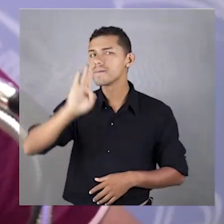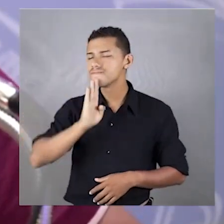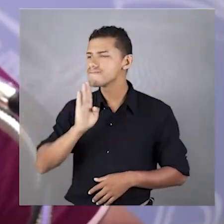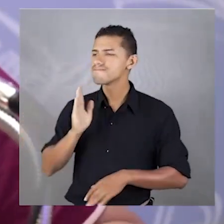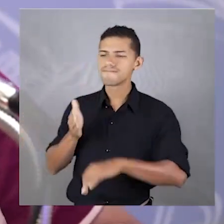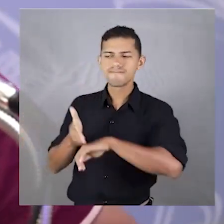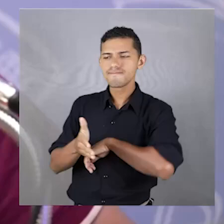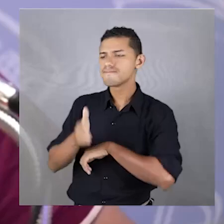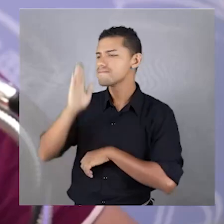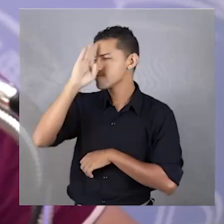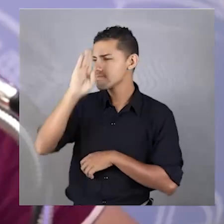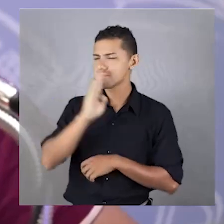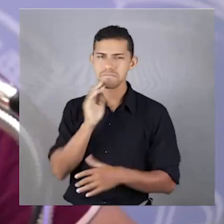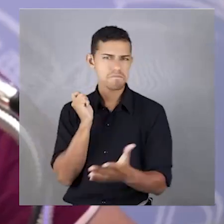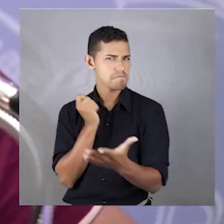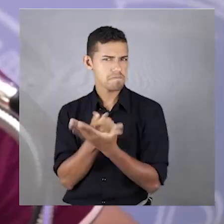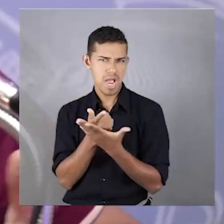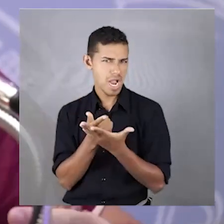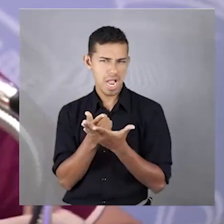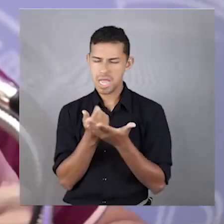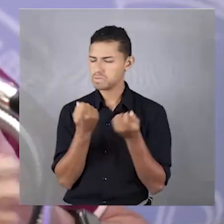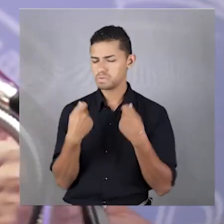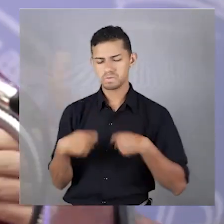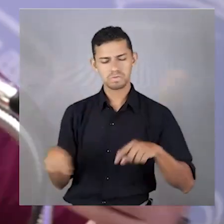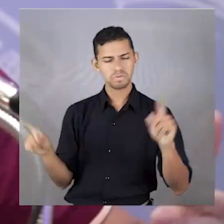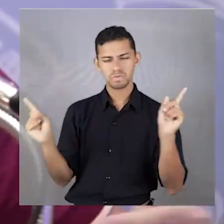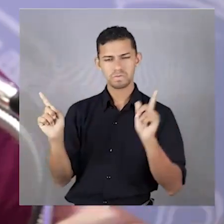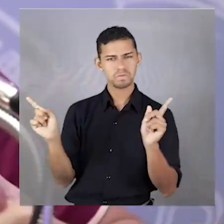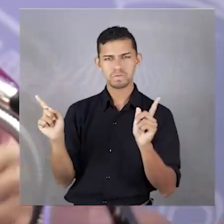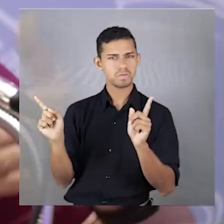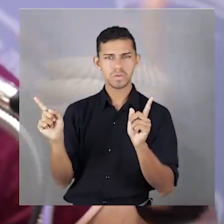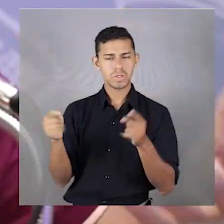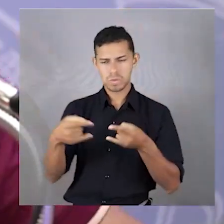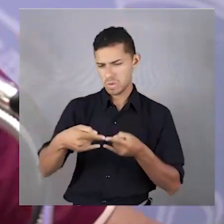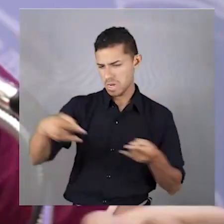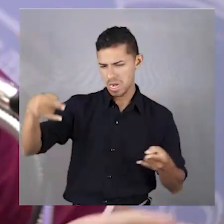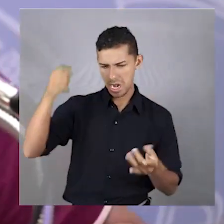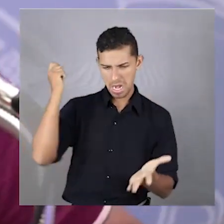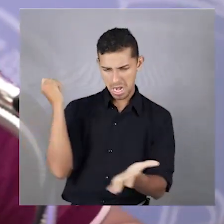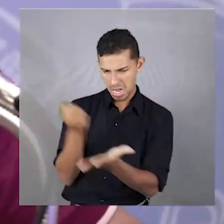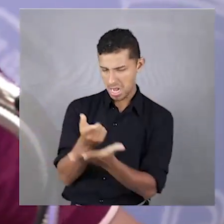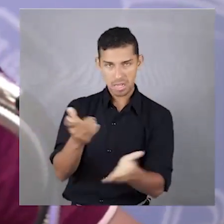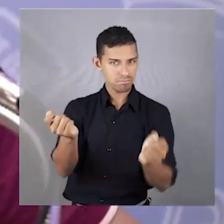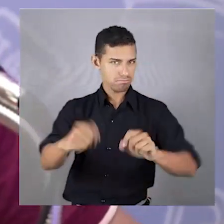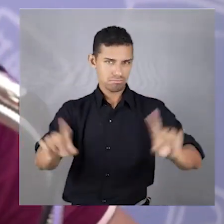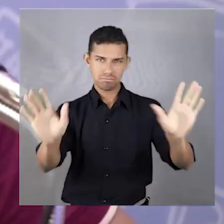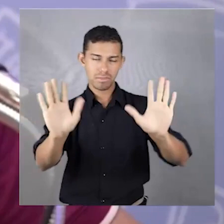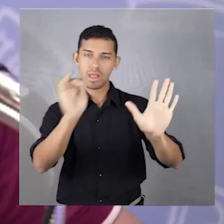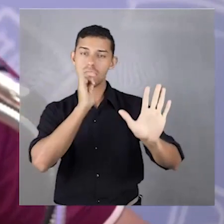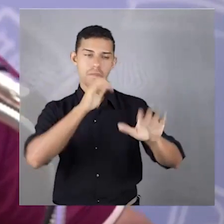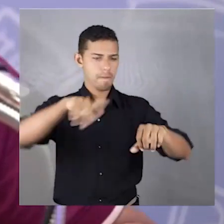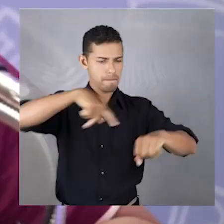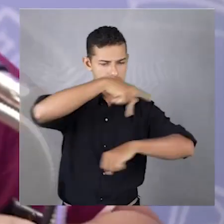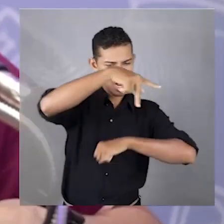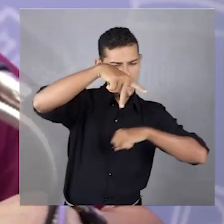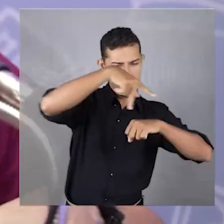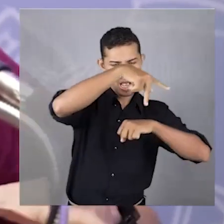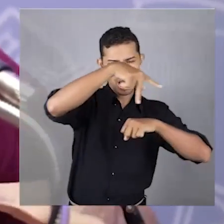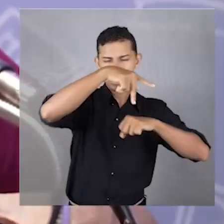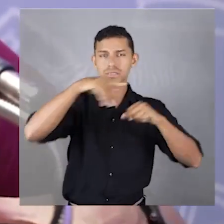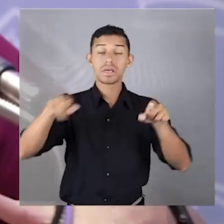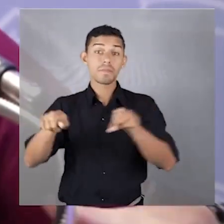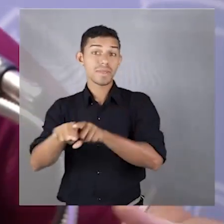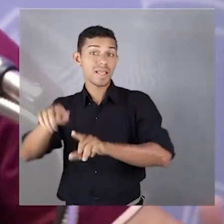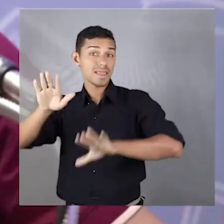caráter público, de uso público, e aí, obviamente, que de parque para parque, de praça para praça, a depender da demanda, né?